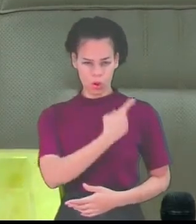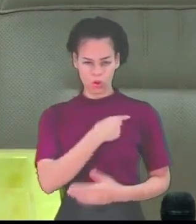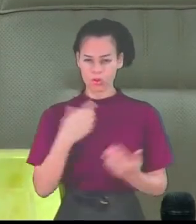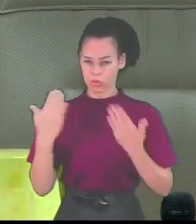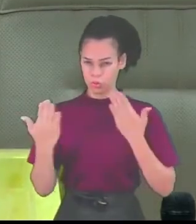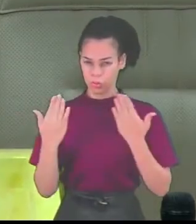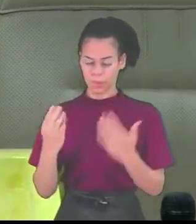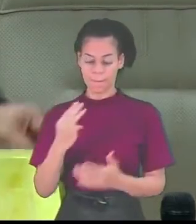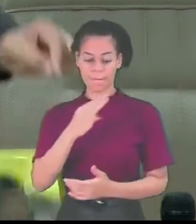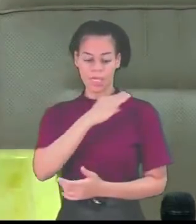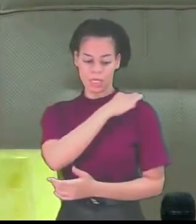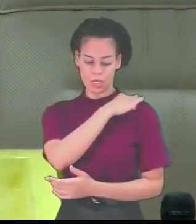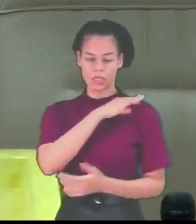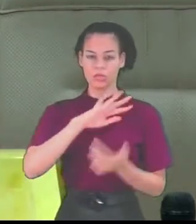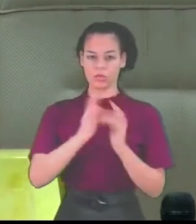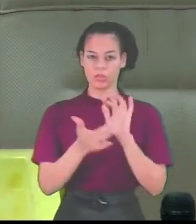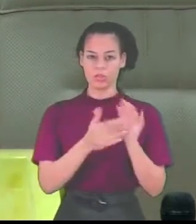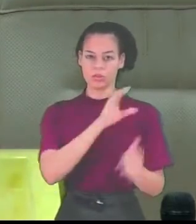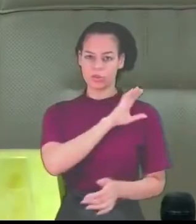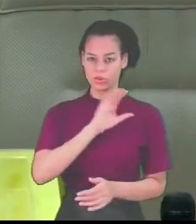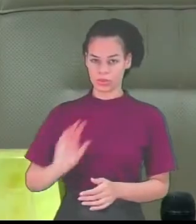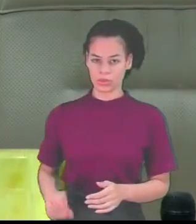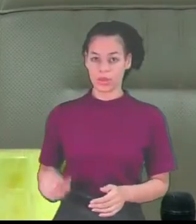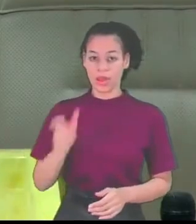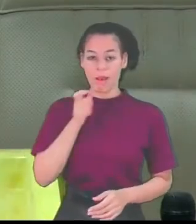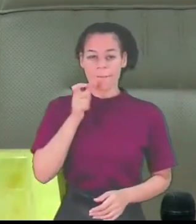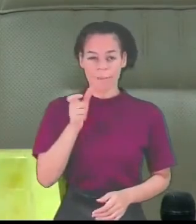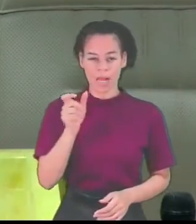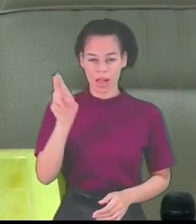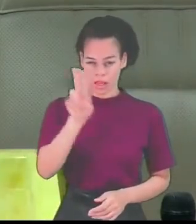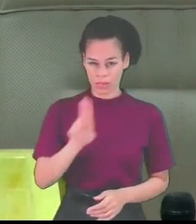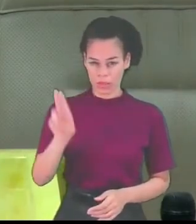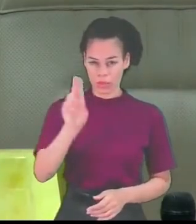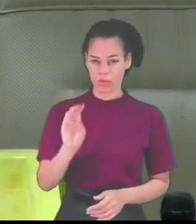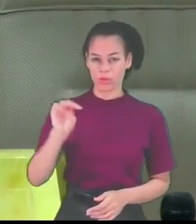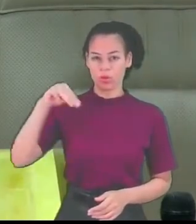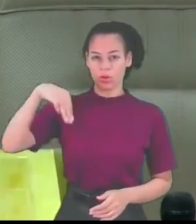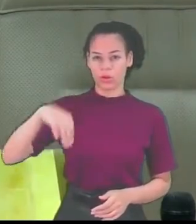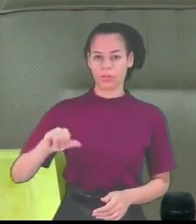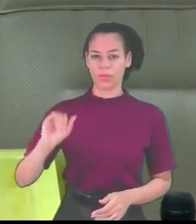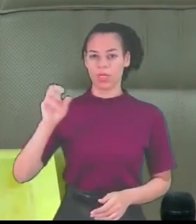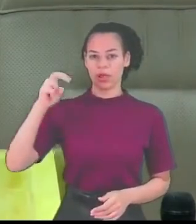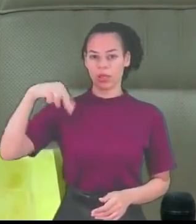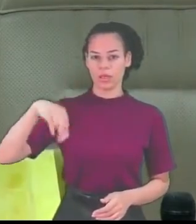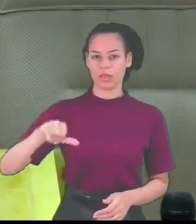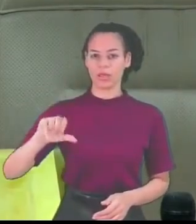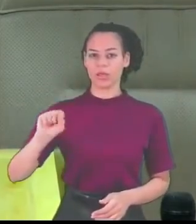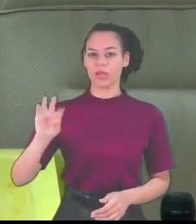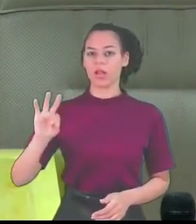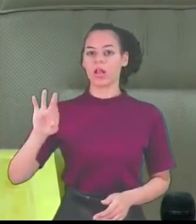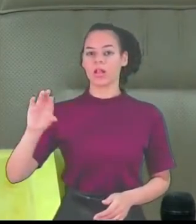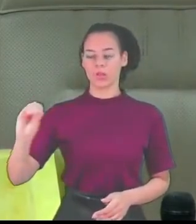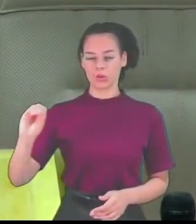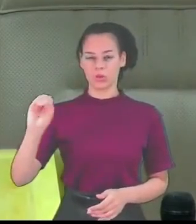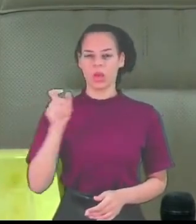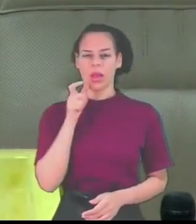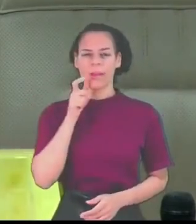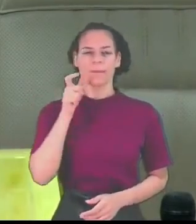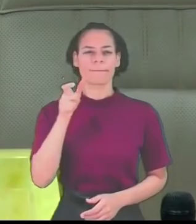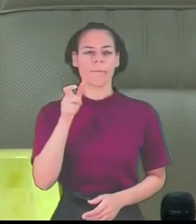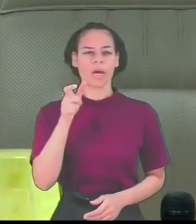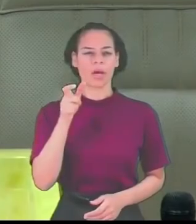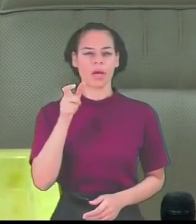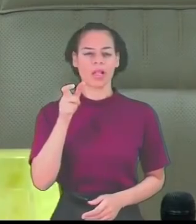Cristo Oi e a palavra que ele usa lá como Ministro aleluia é uma palavra